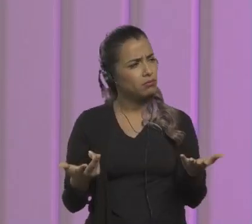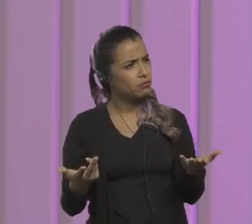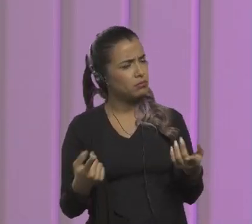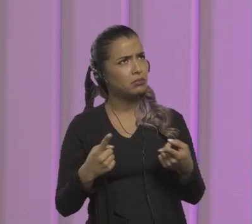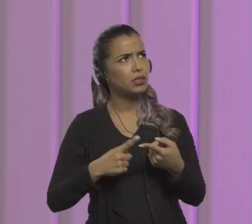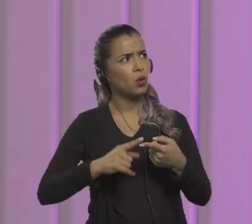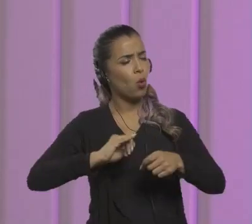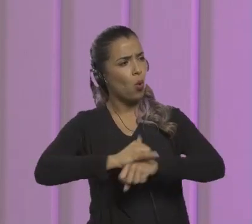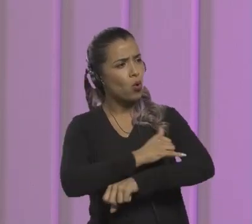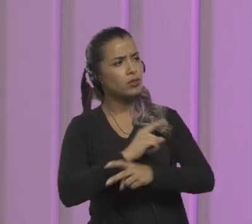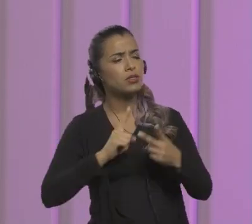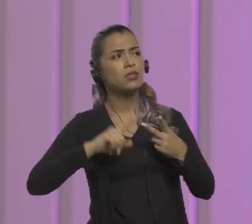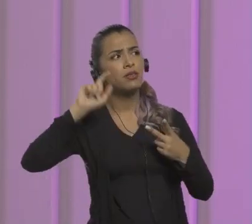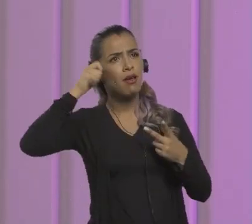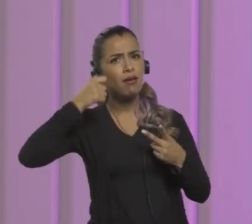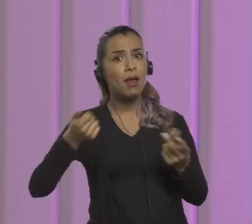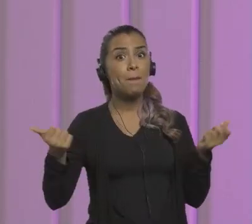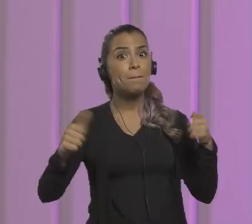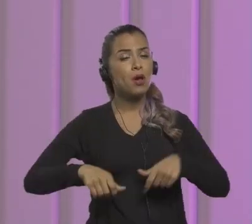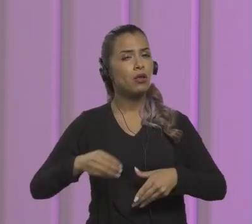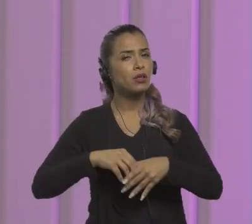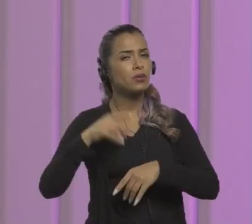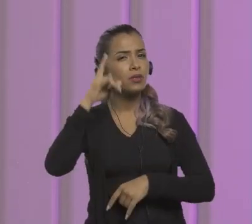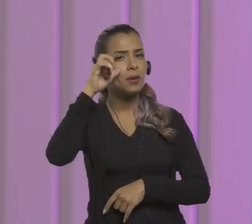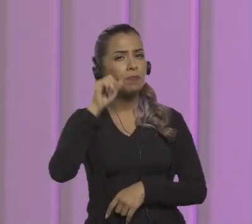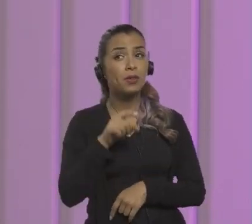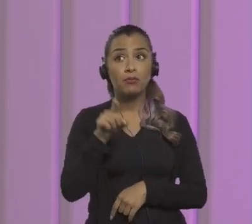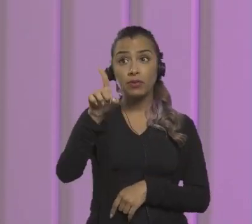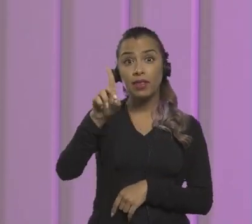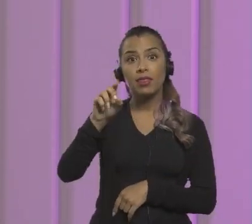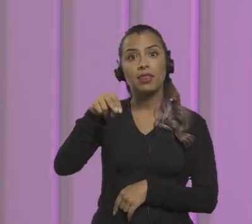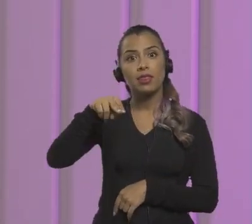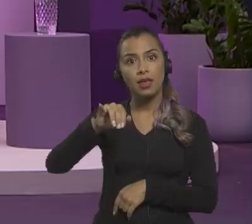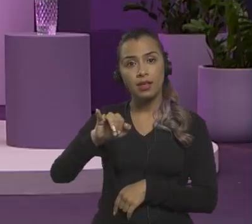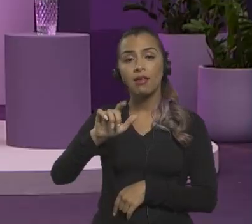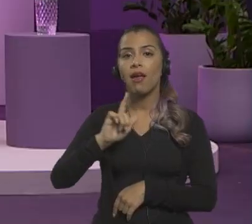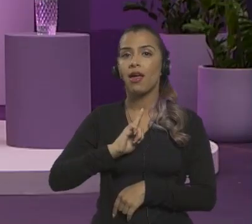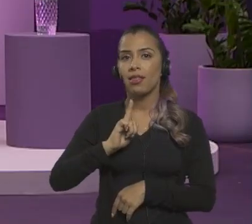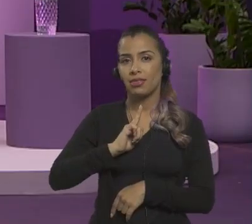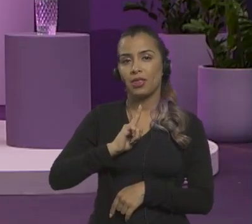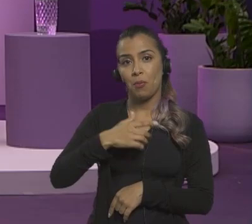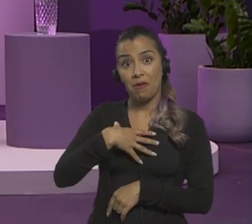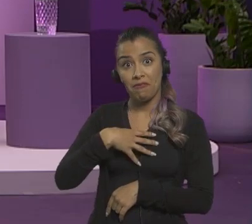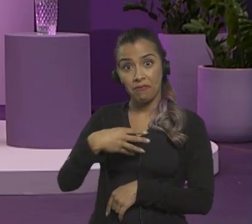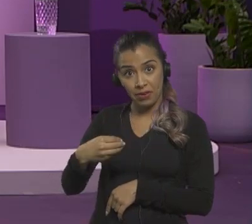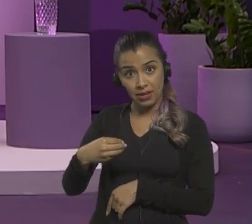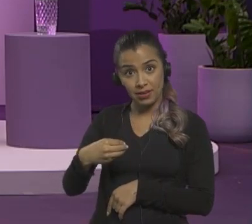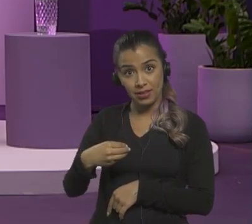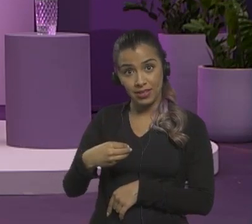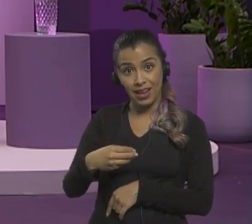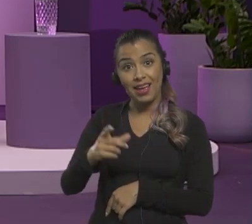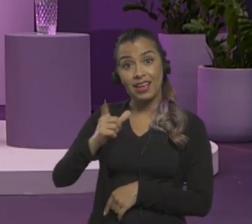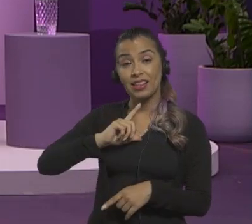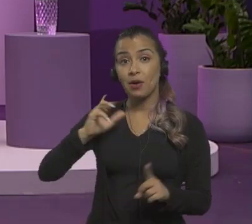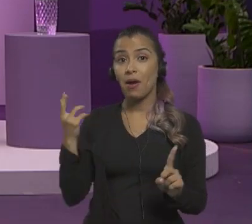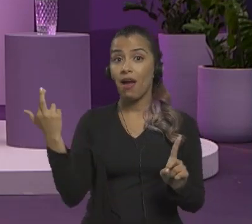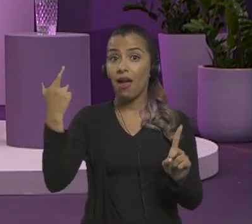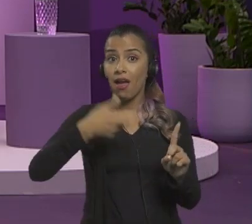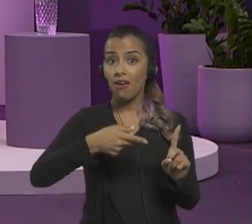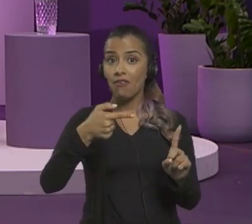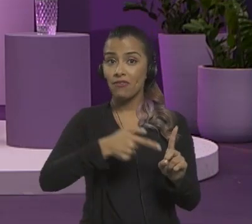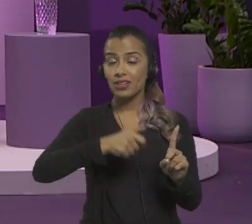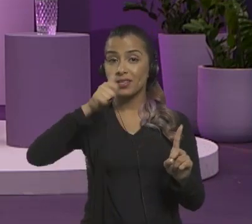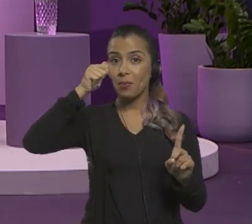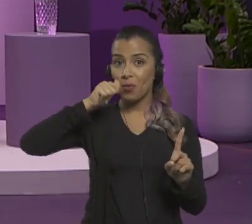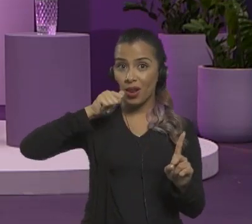tem uma filha, bebezinha, que vai crescer com uma referência de mulher gorda e negra que se ama, e isso já é